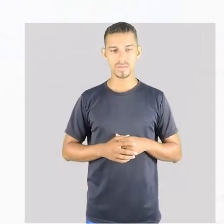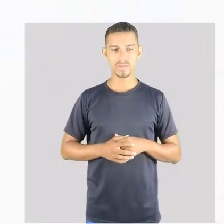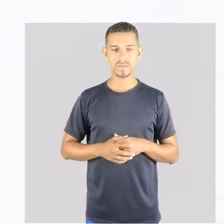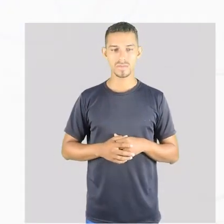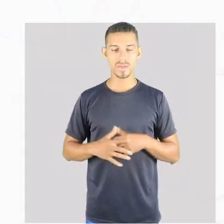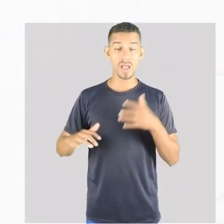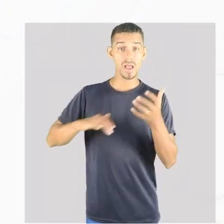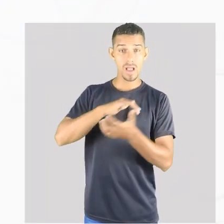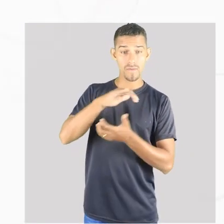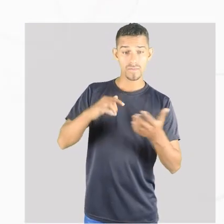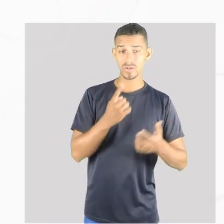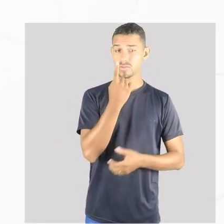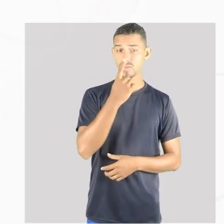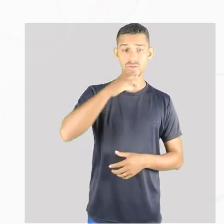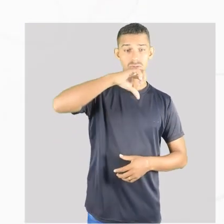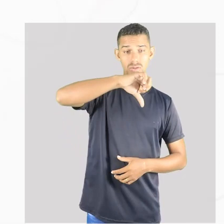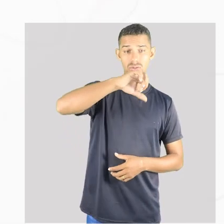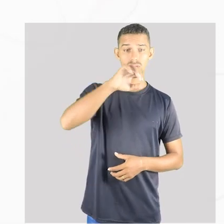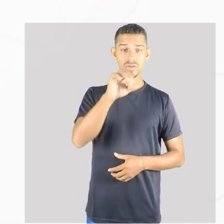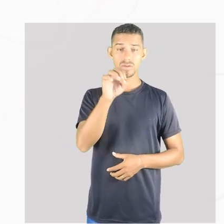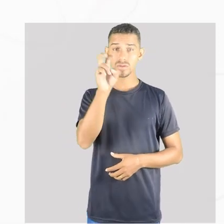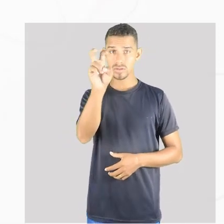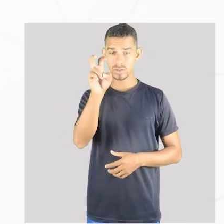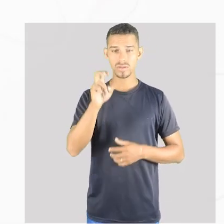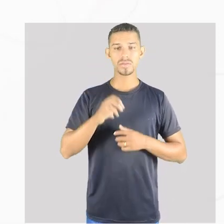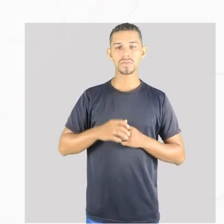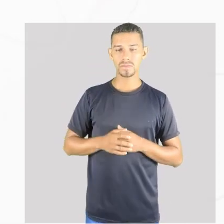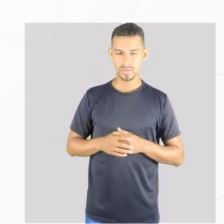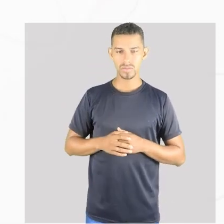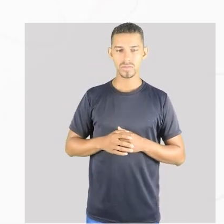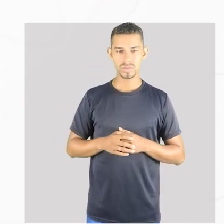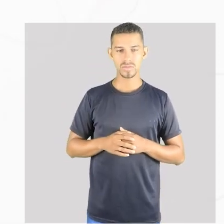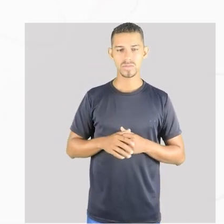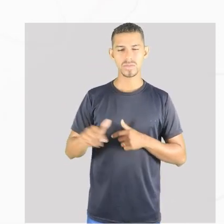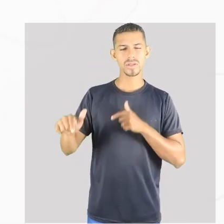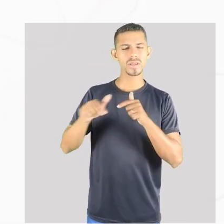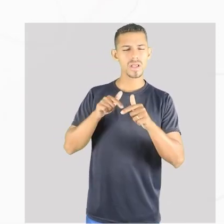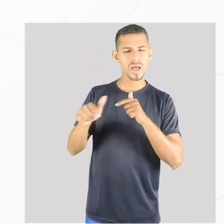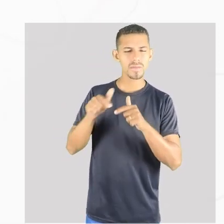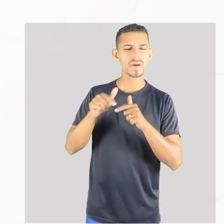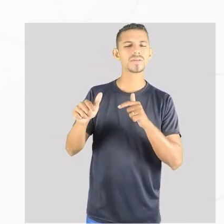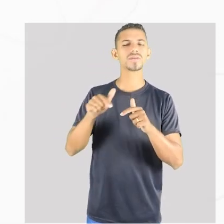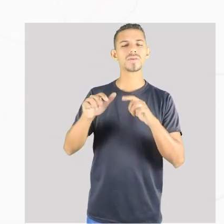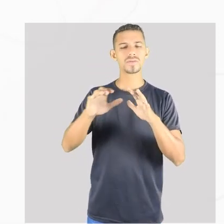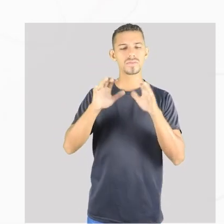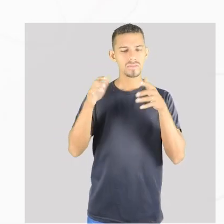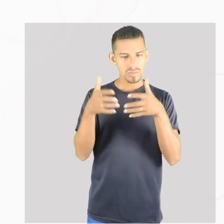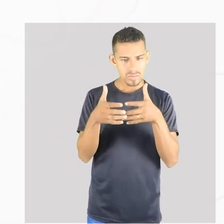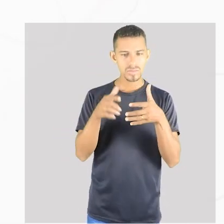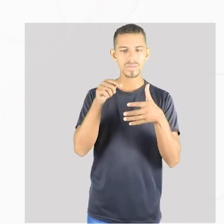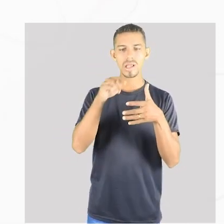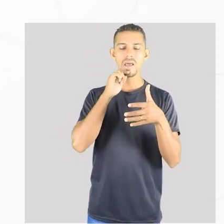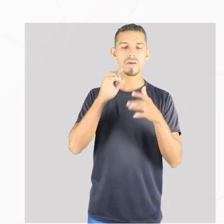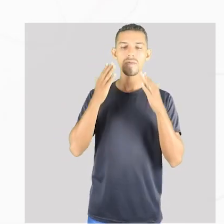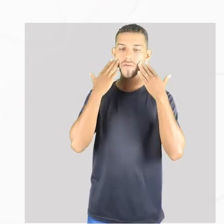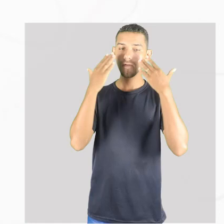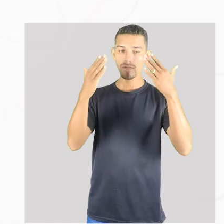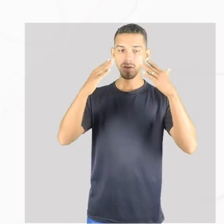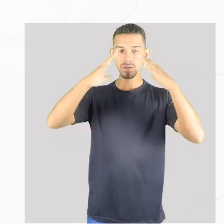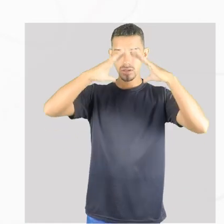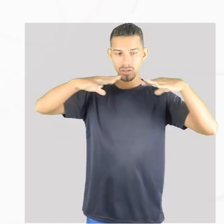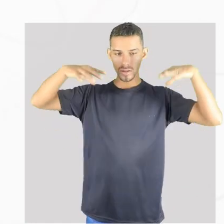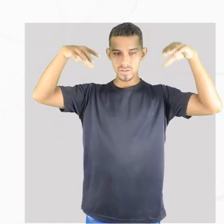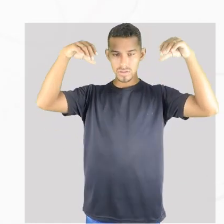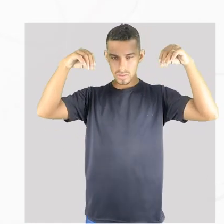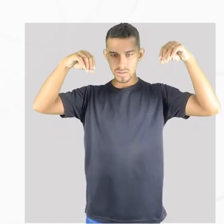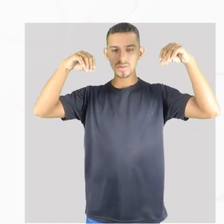A Revolução em 1905. Trabalhadores e cidadãos se reúnem em frente ao Palácio de Inverno com